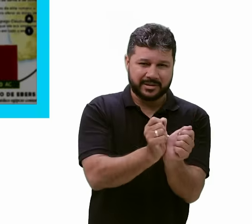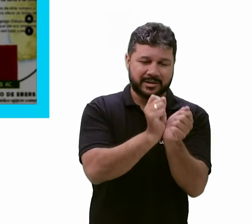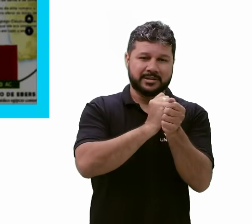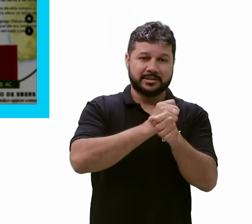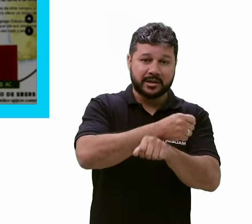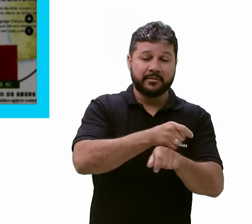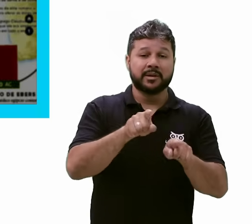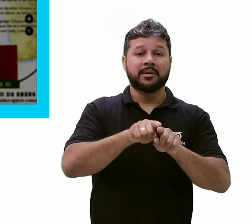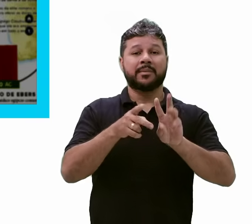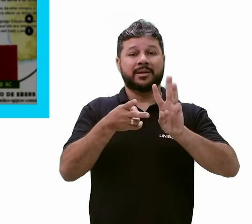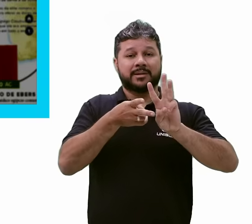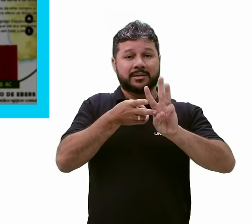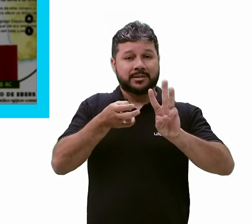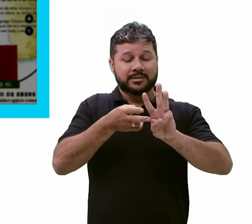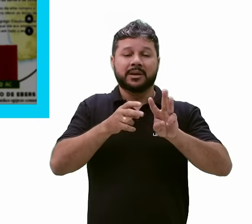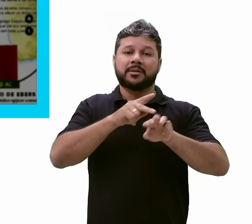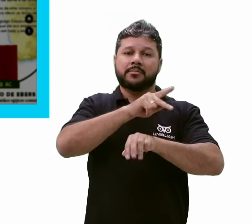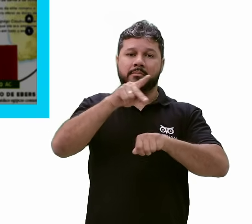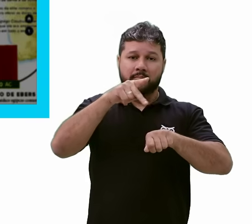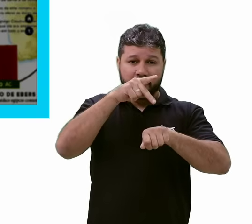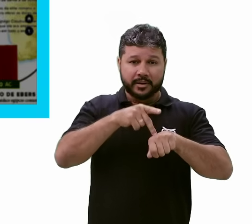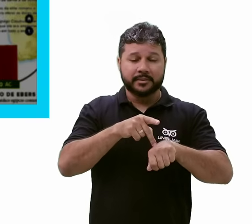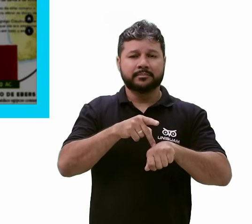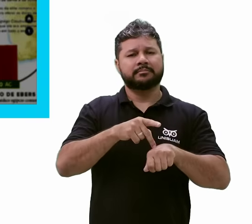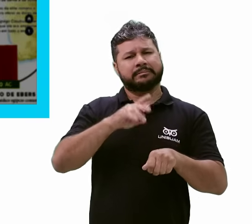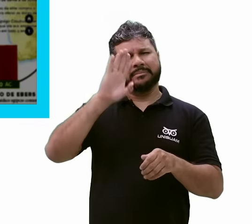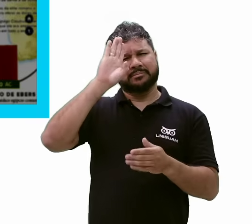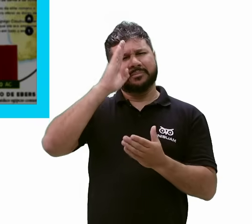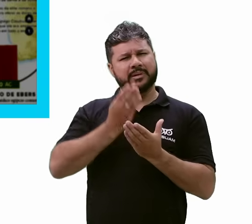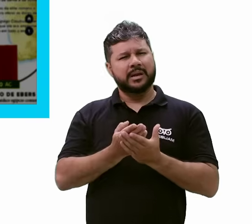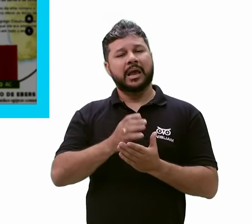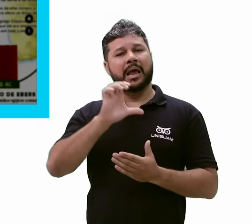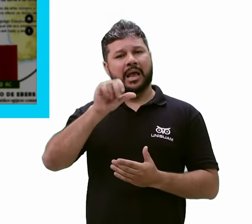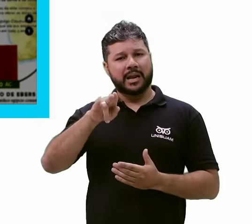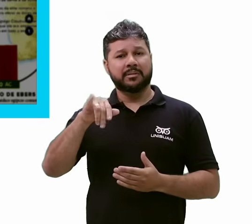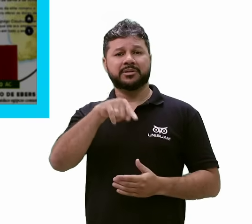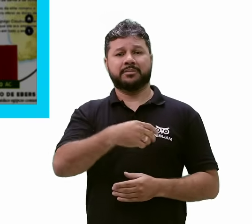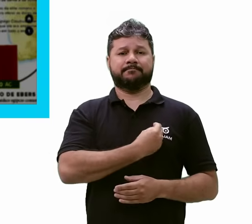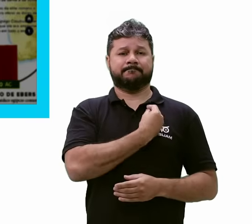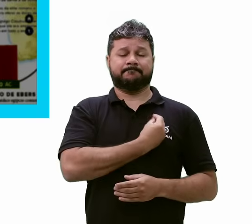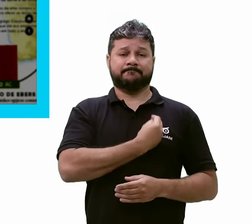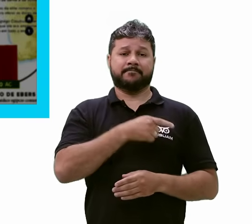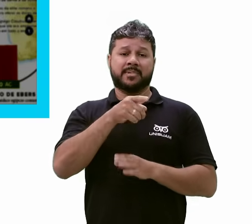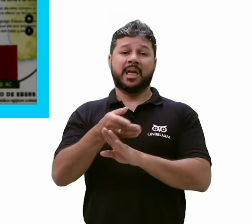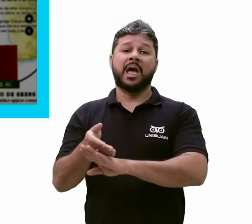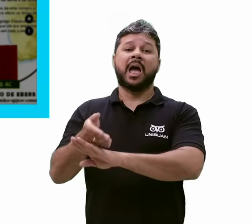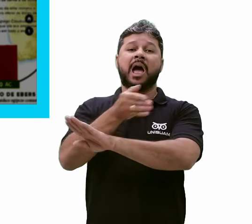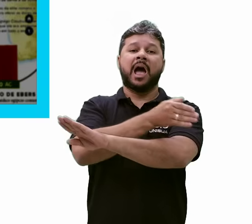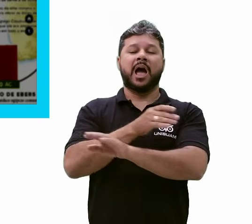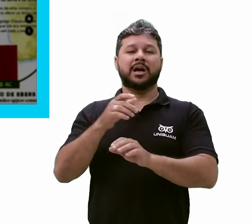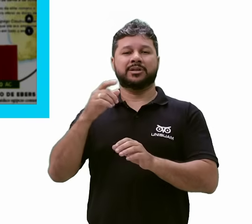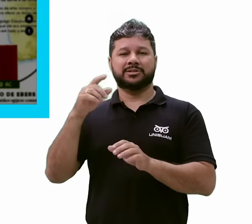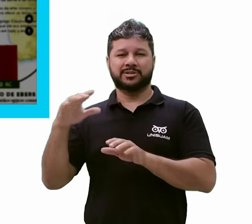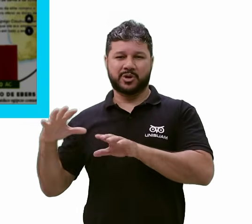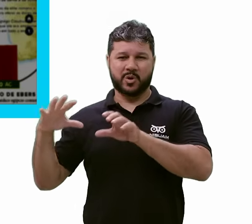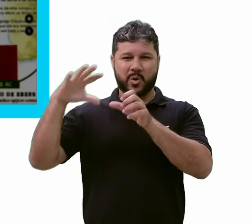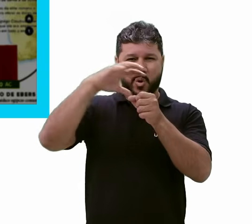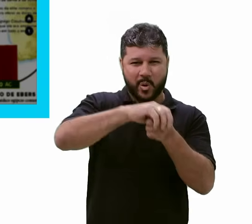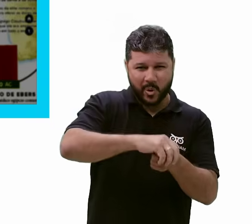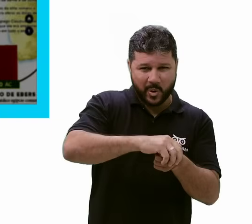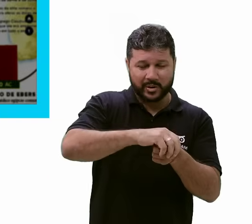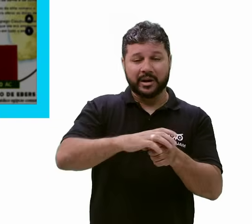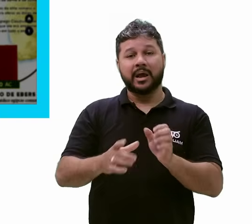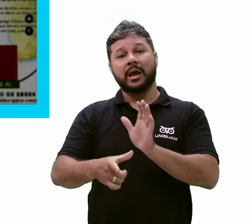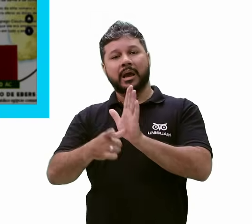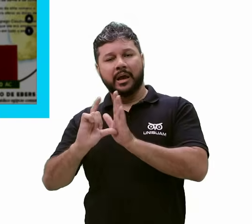escravizado e pelos indígenas do país. Acredita-se que a cannabis já estava aqui antes desse povo chegar na